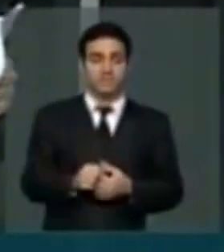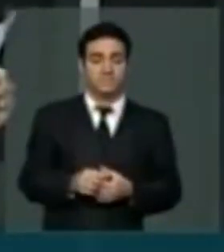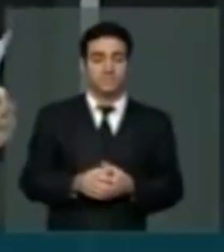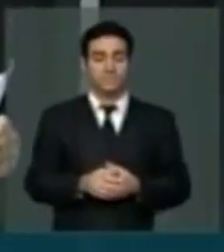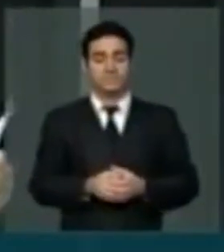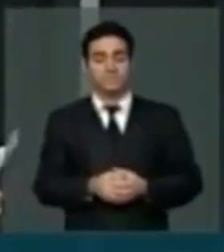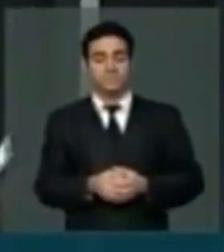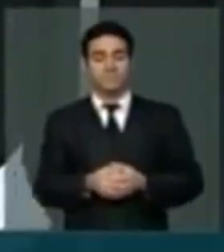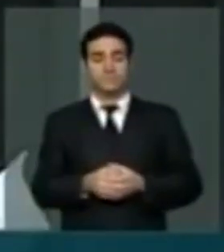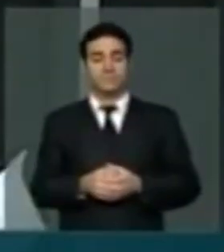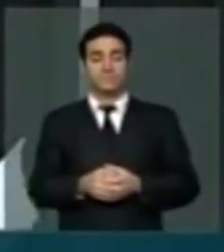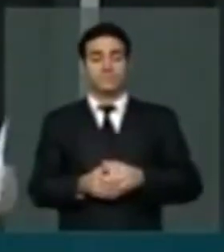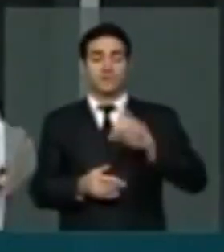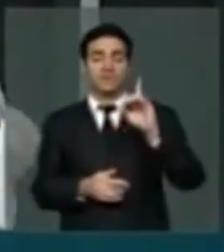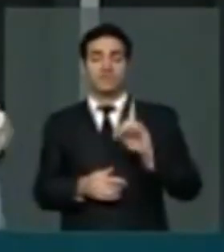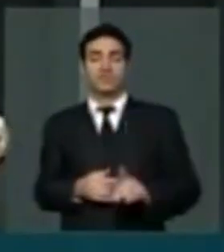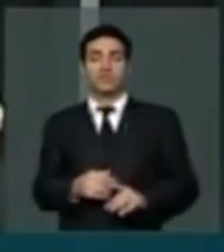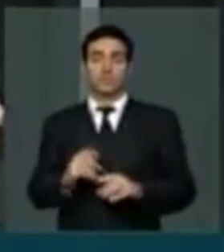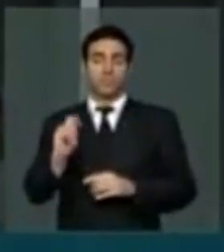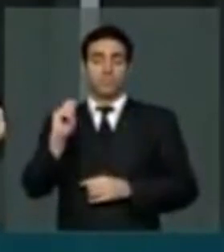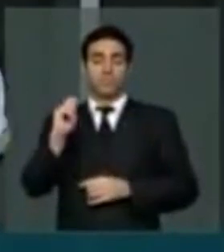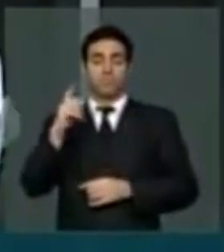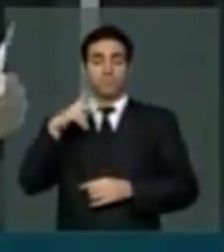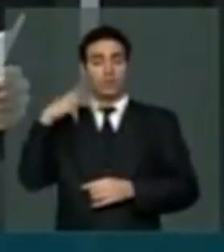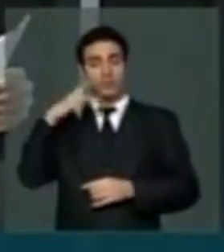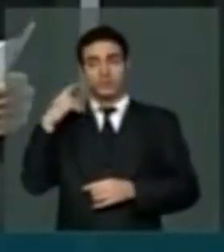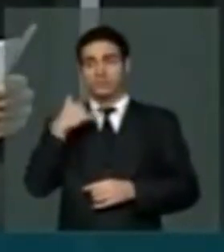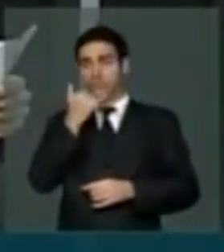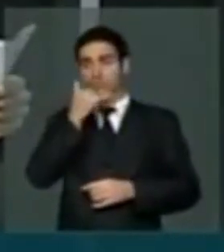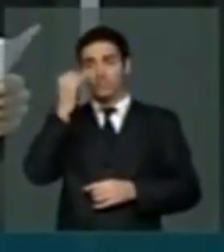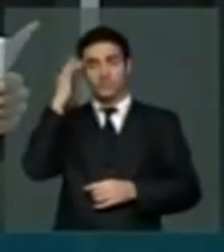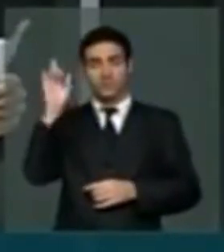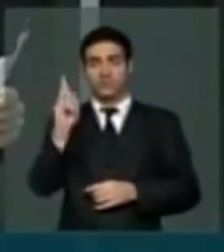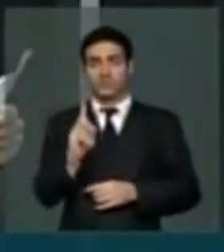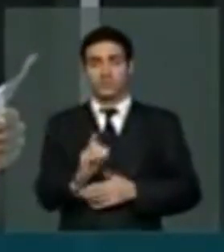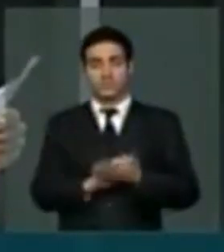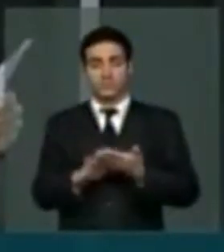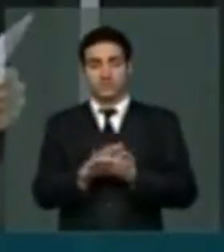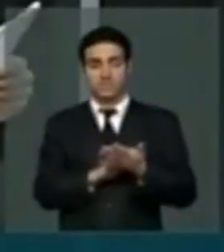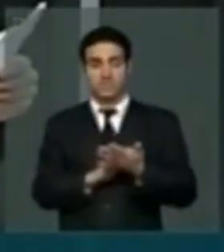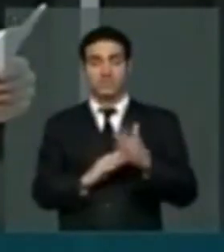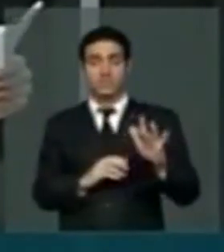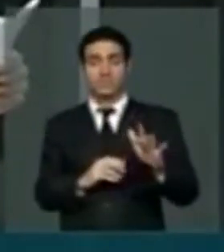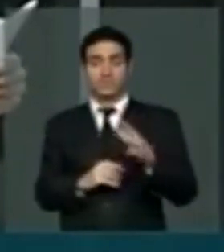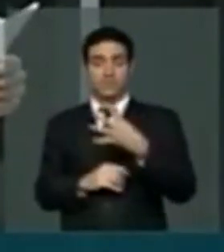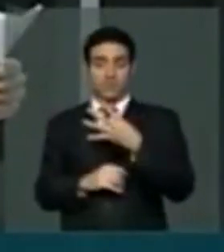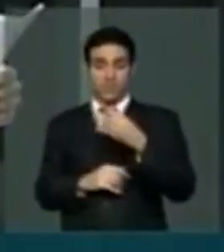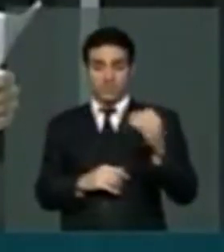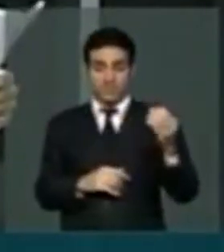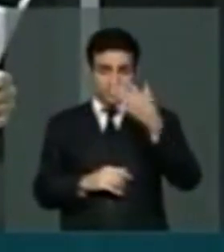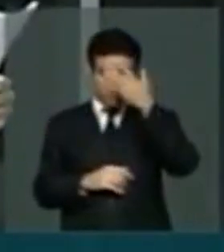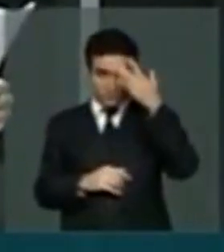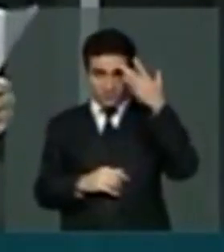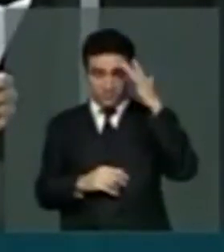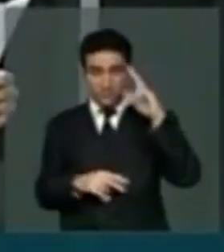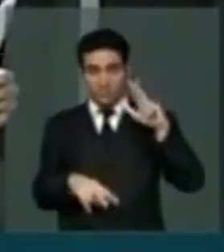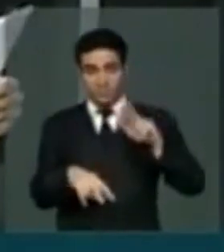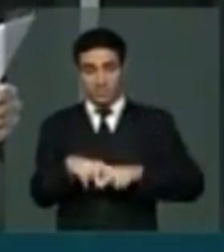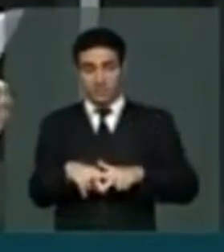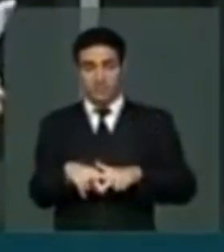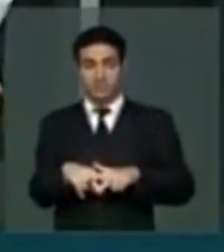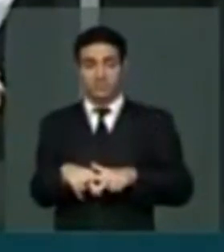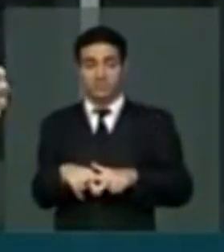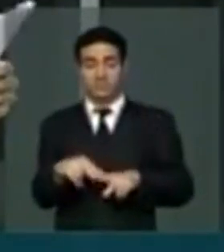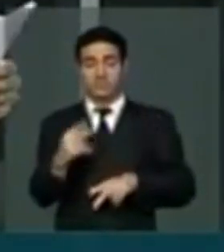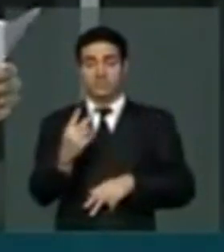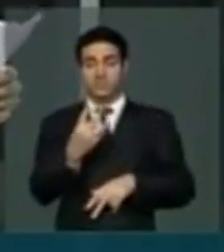pagava. Direitos políticos, confesso que não entendi. Para cada 400 presos, teremos